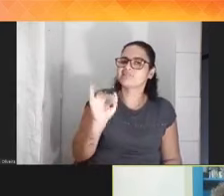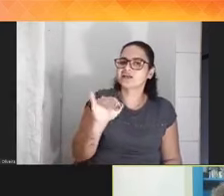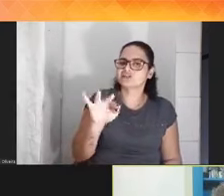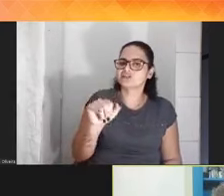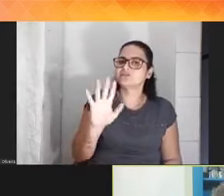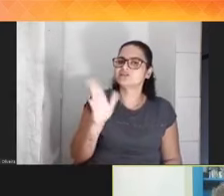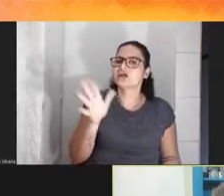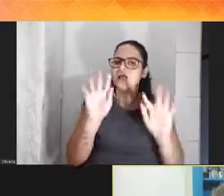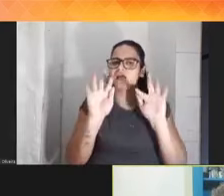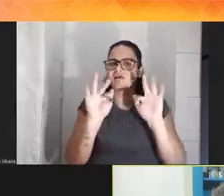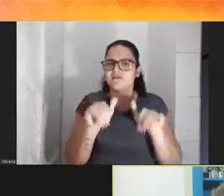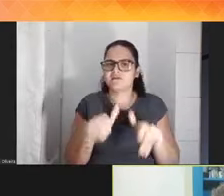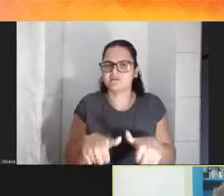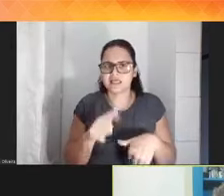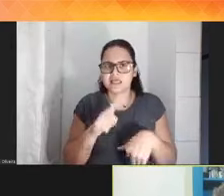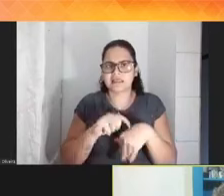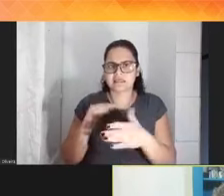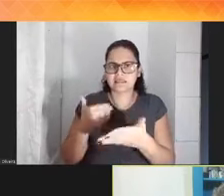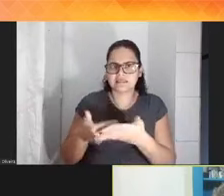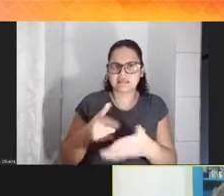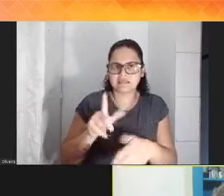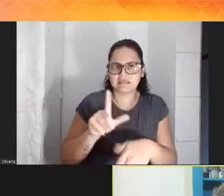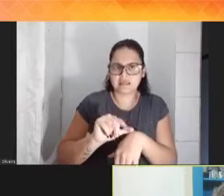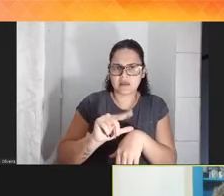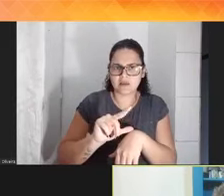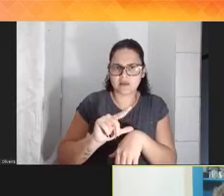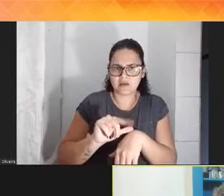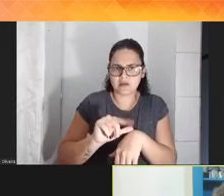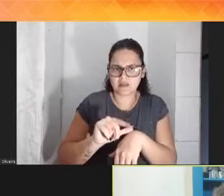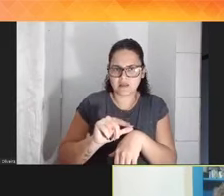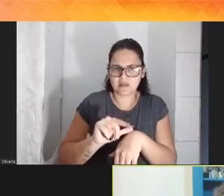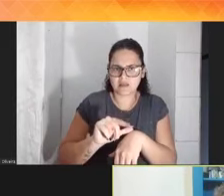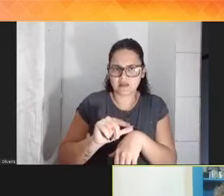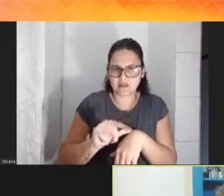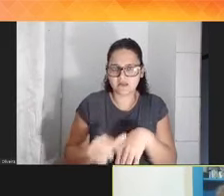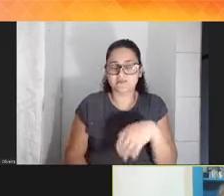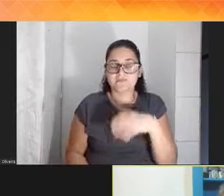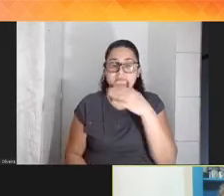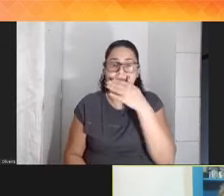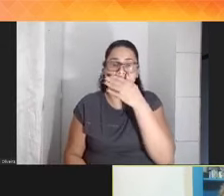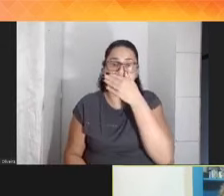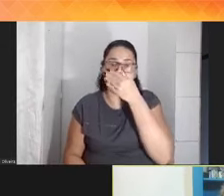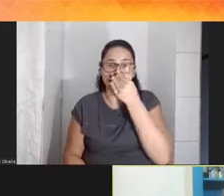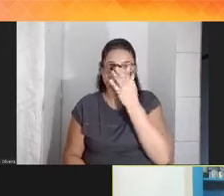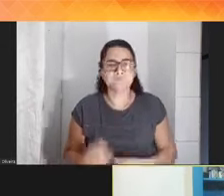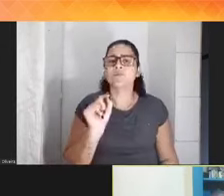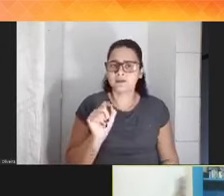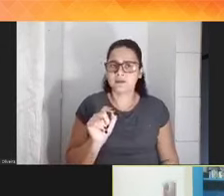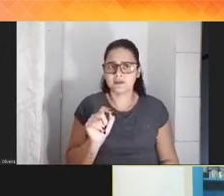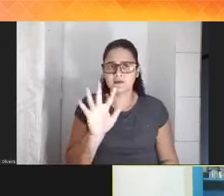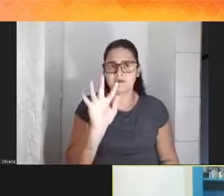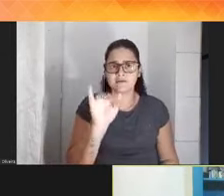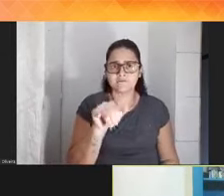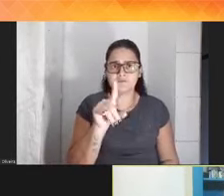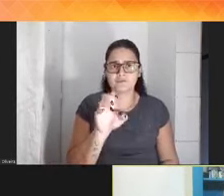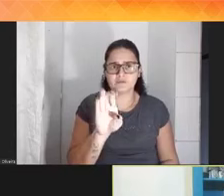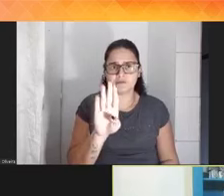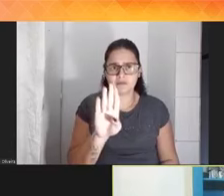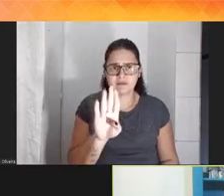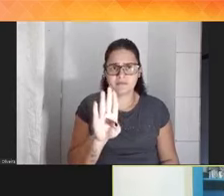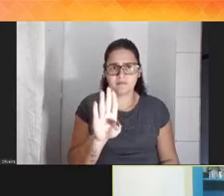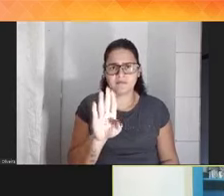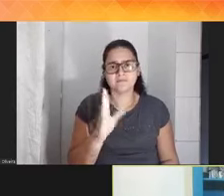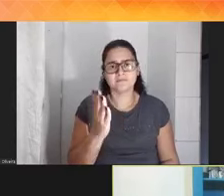já estamos aí em cima do horário, a questão do Fundeb todo mundo sabe